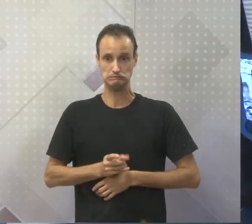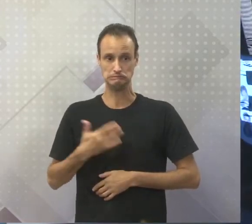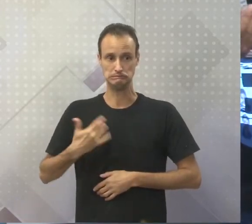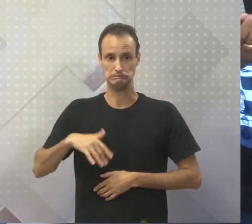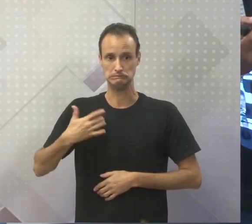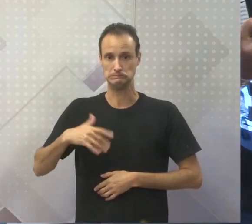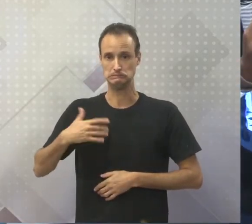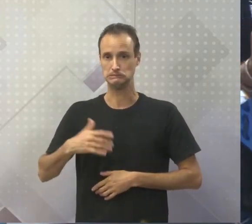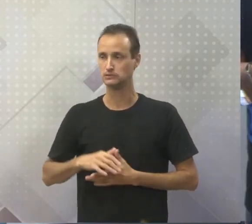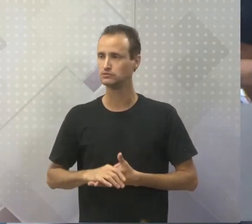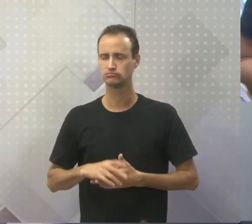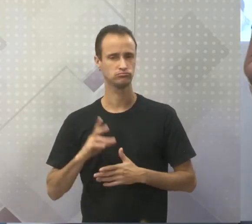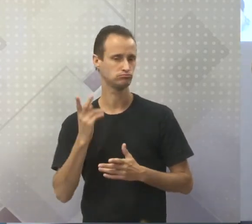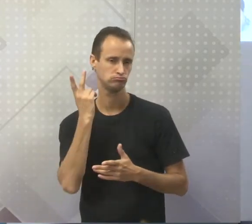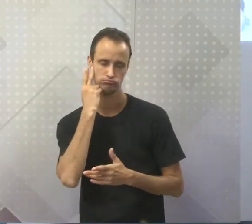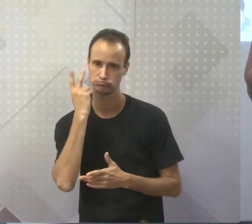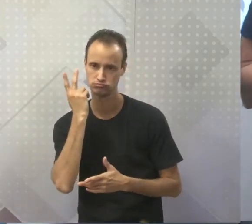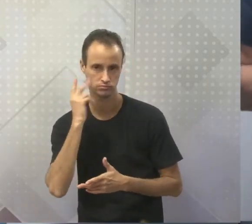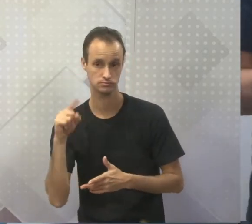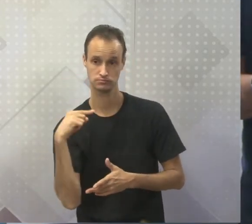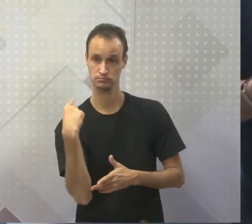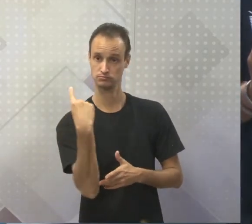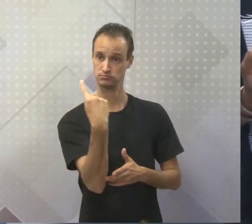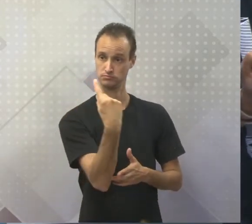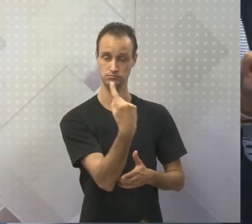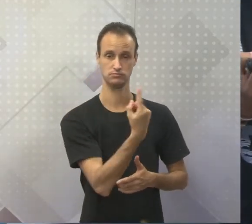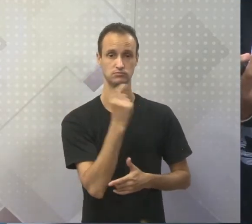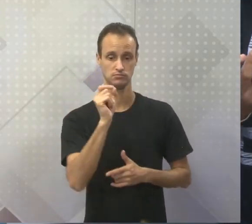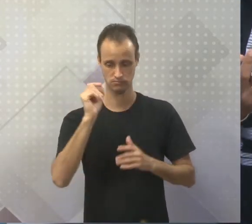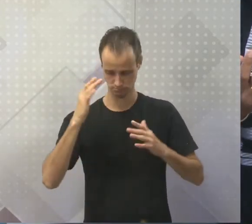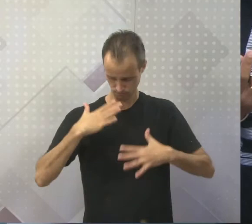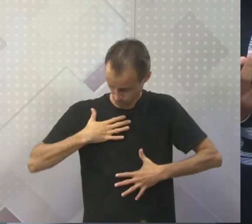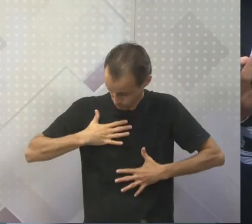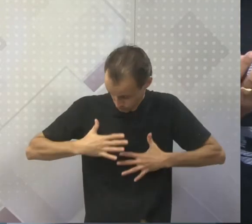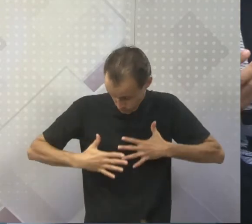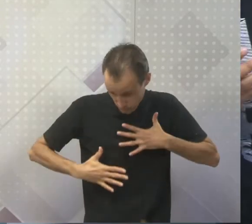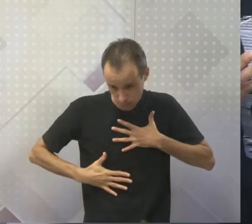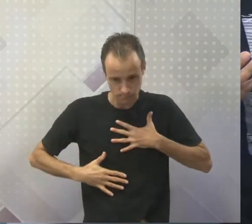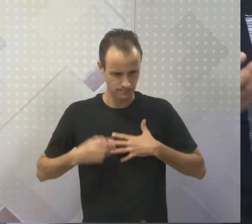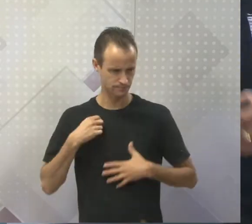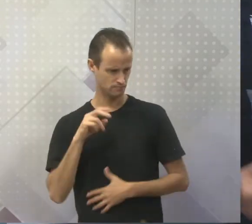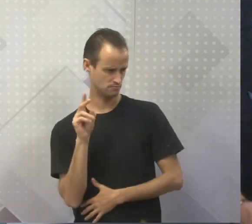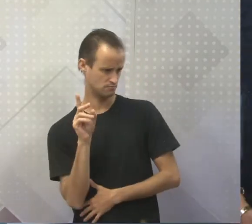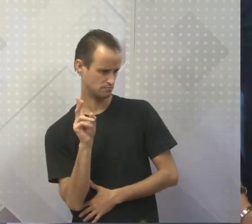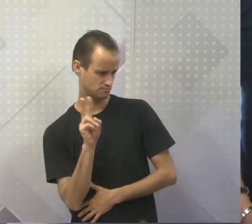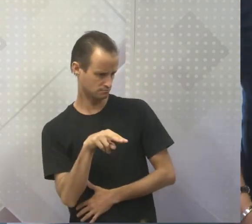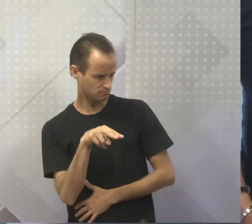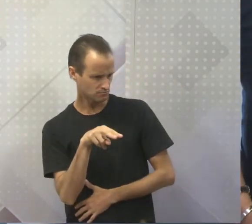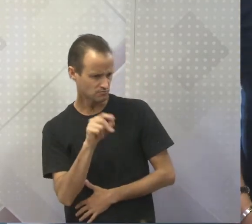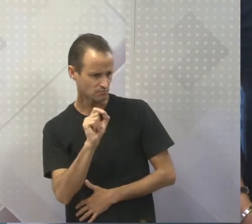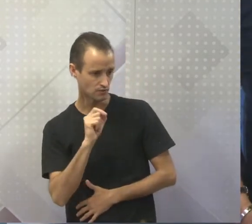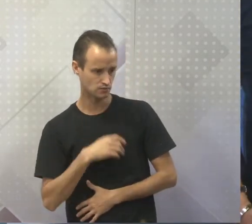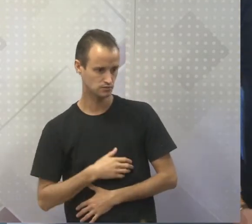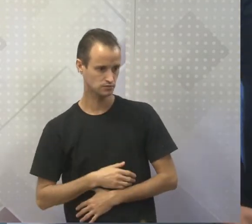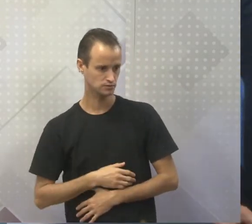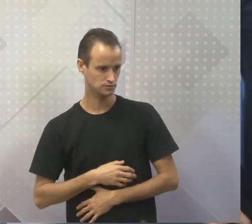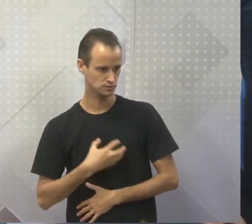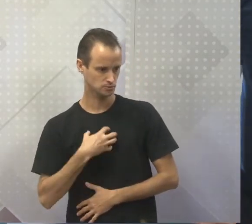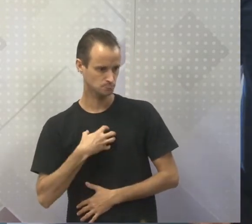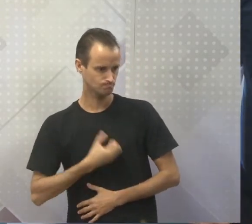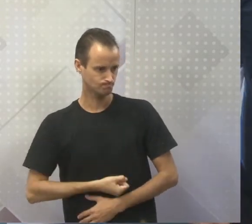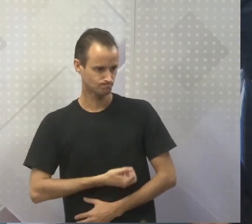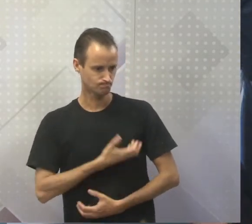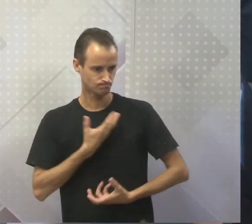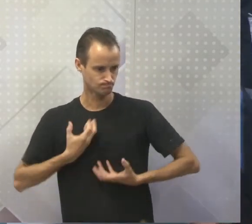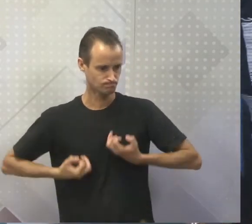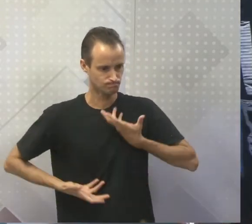Gente, nós somos um animal biológico. Então quando ele vê algo que excita, ele fala, meu Deus, o que é isso? E